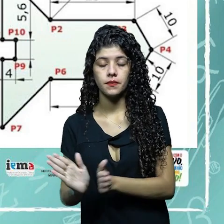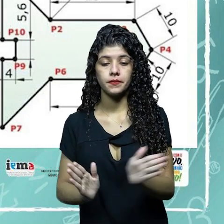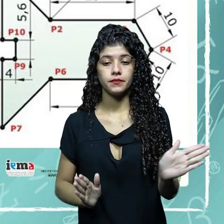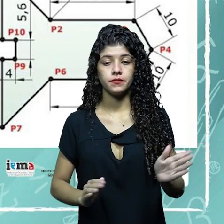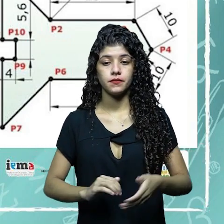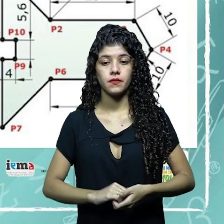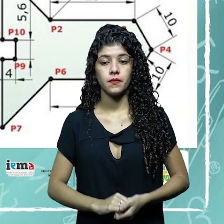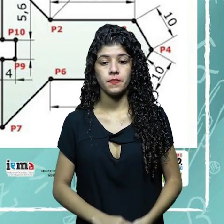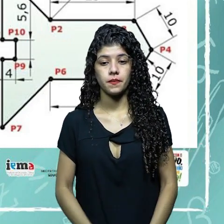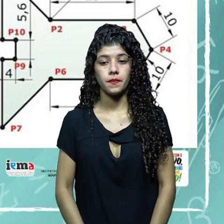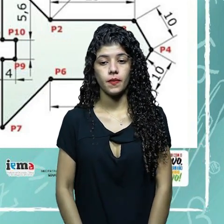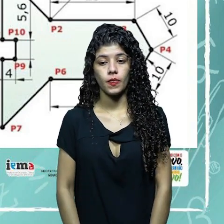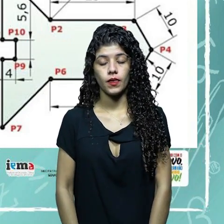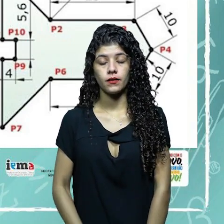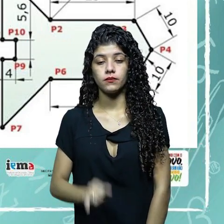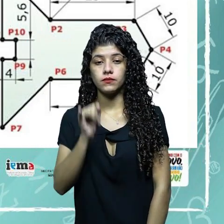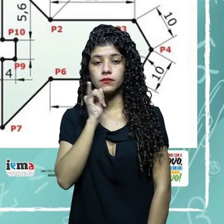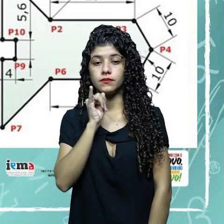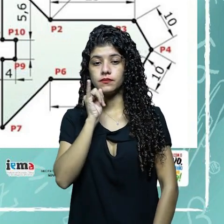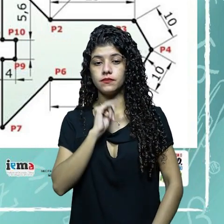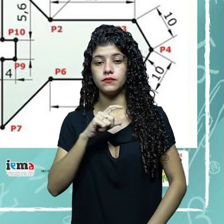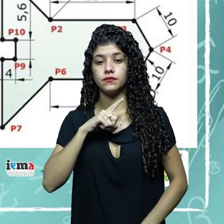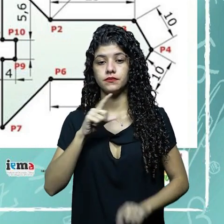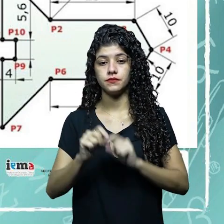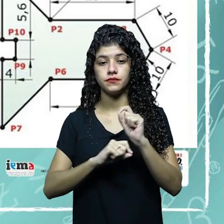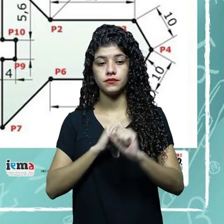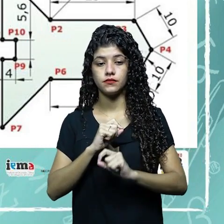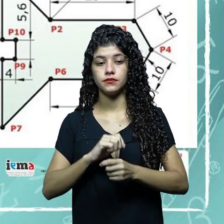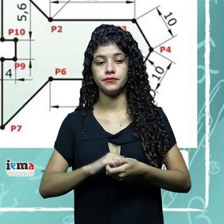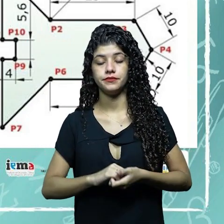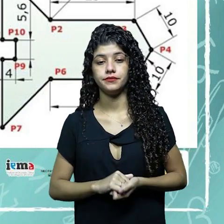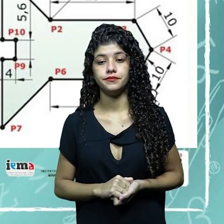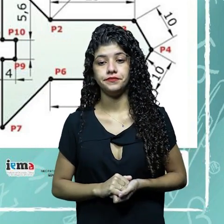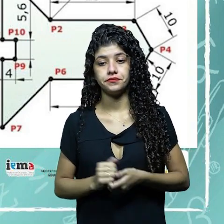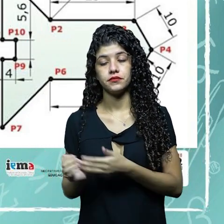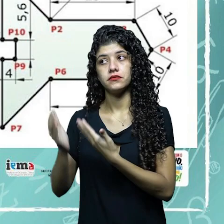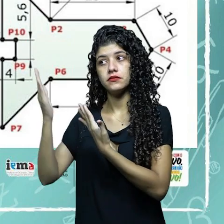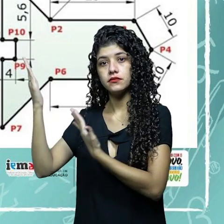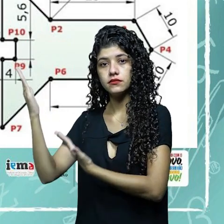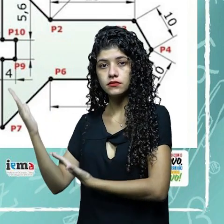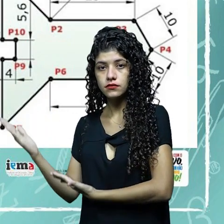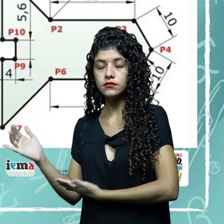quando eu tenho aqui construindo essa figura, um exemplo,